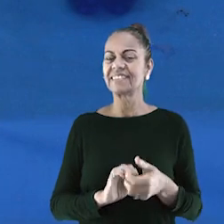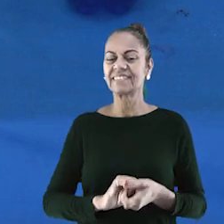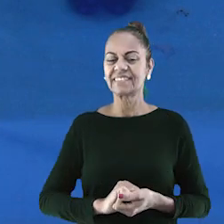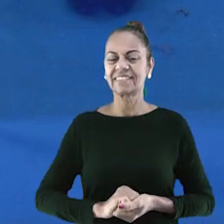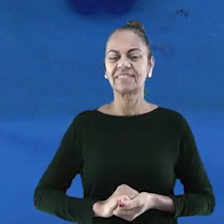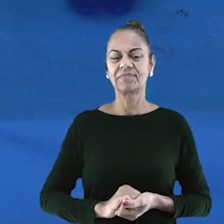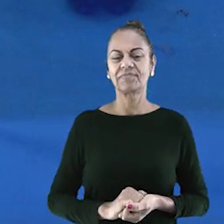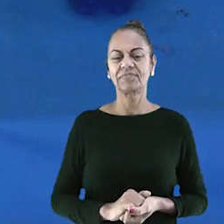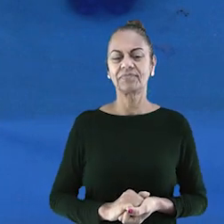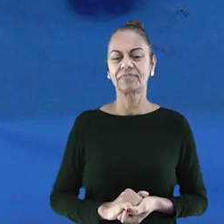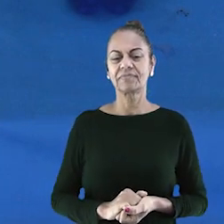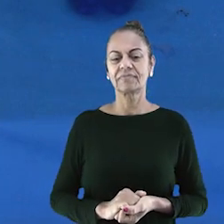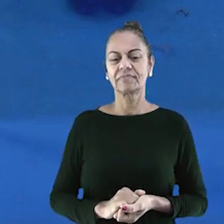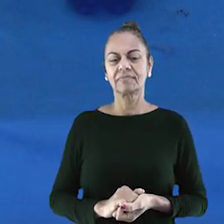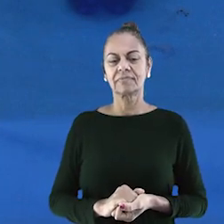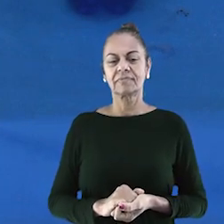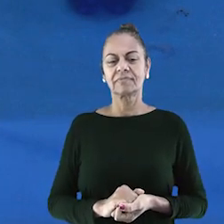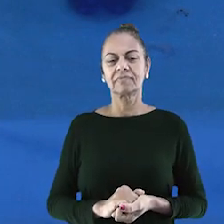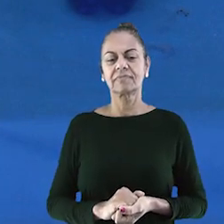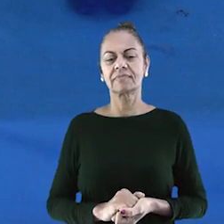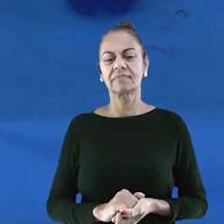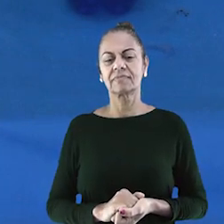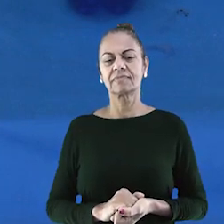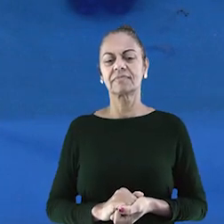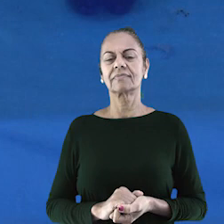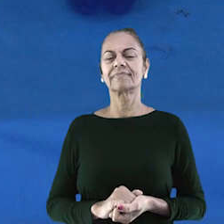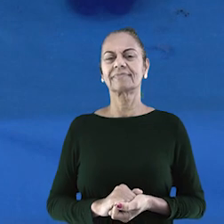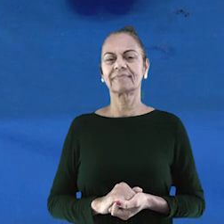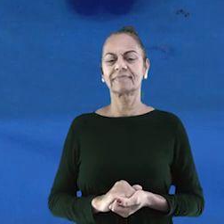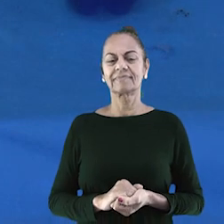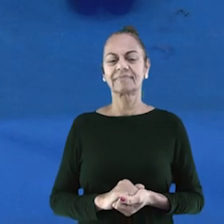Olha que diferente que ficou a areia.